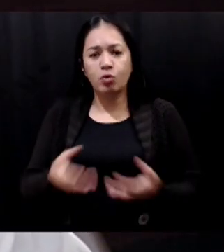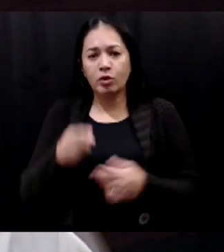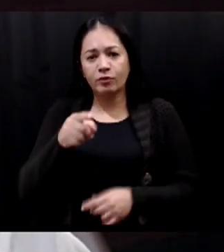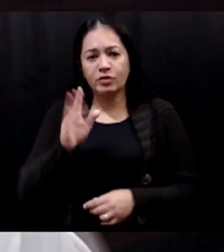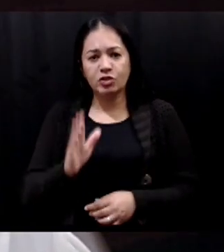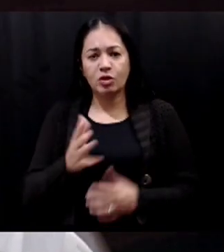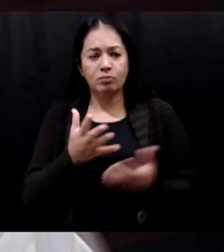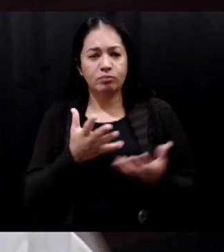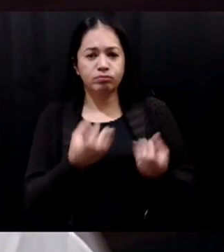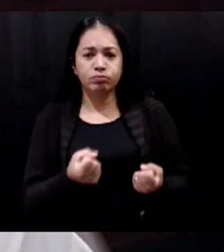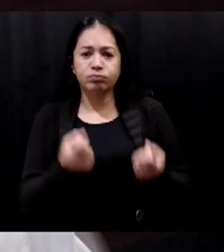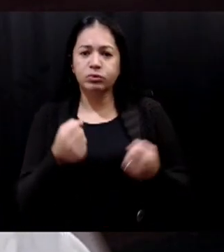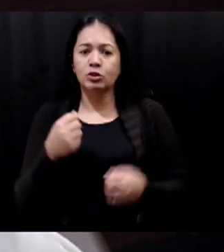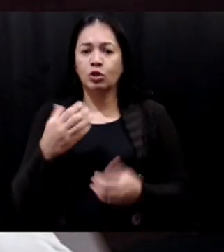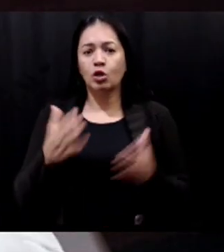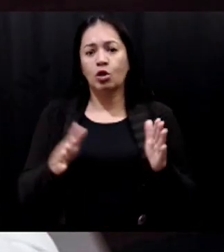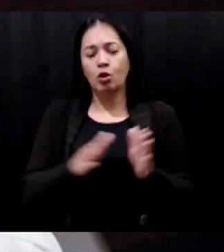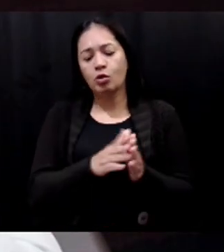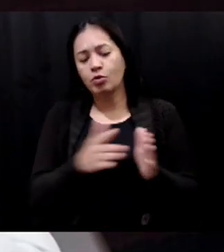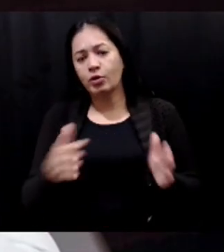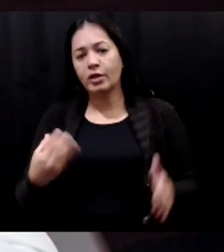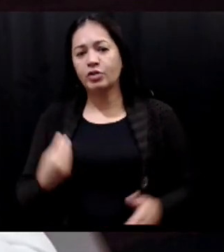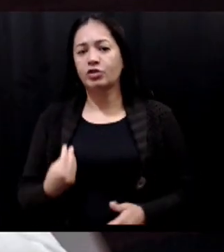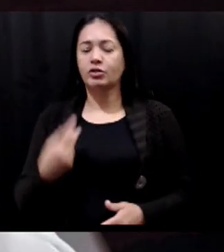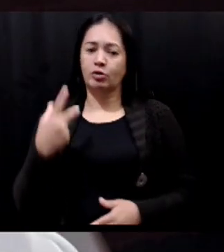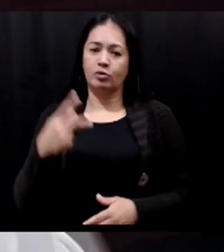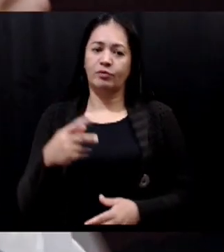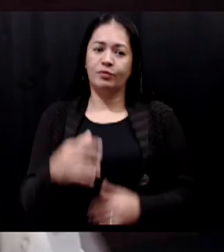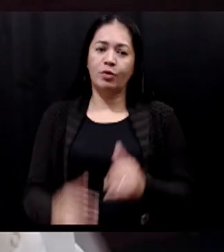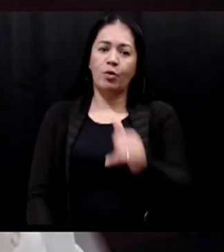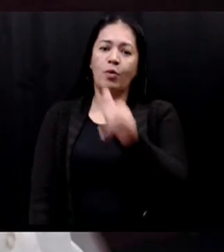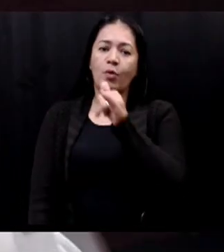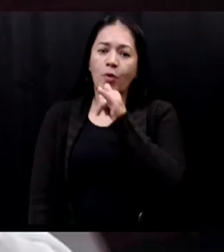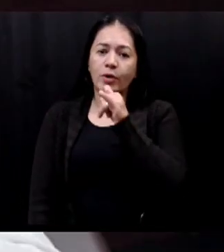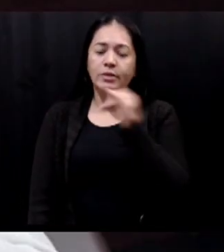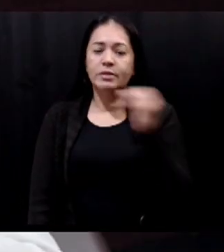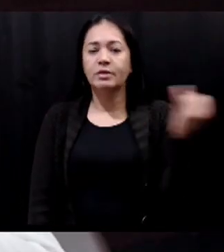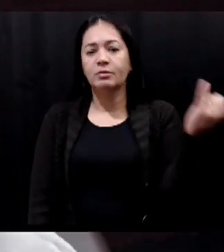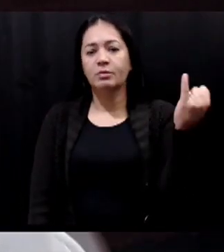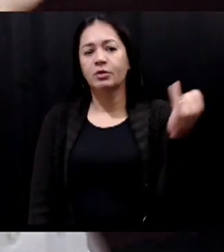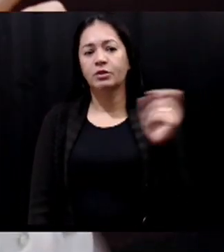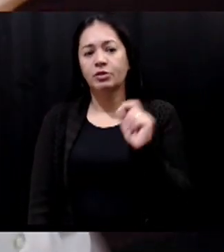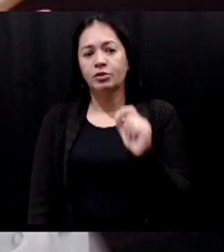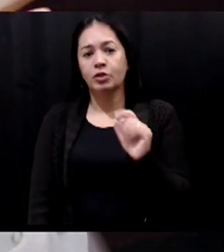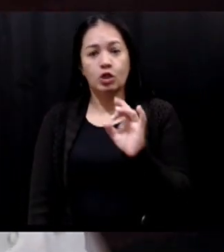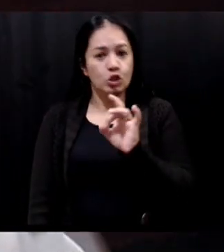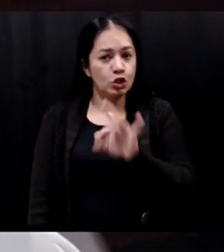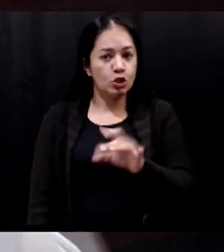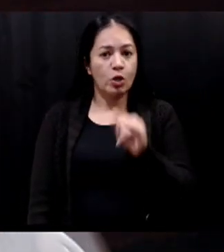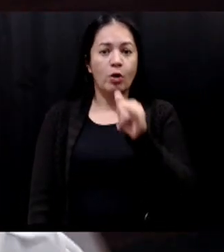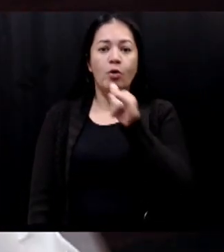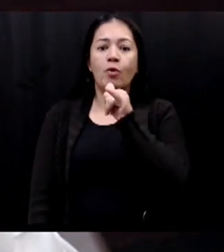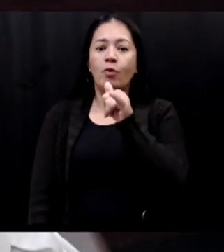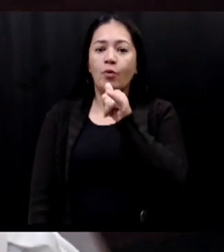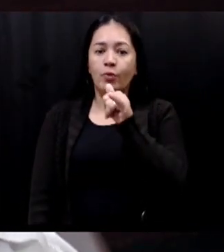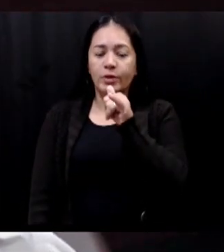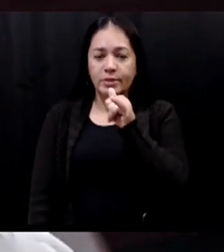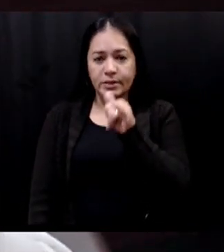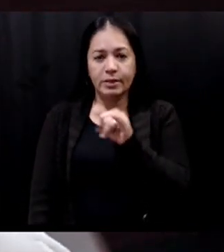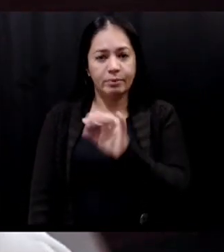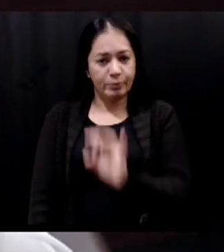vida. Então, um exemplo importante que eu gosto de passar, e veja bem, é apenas um exemplo dentre os vários fatores que podem